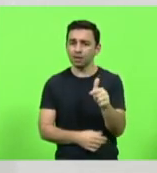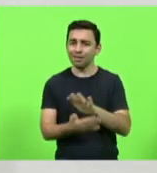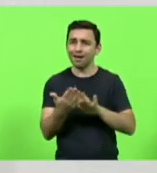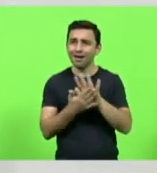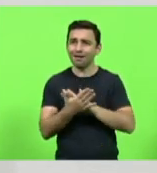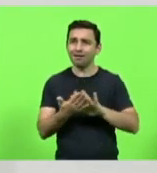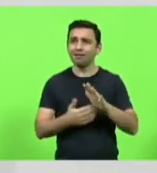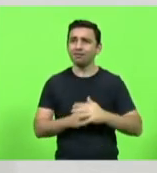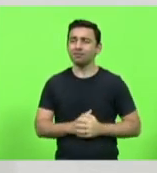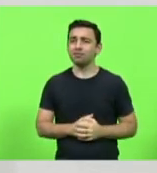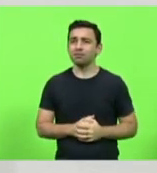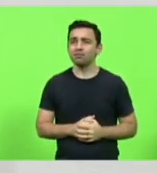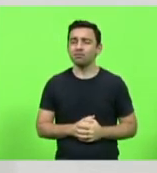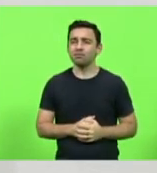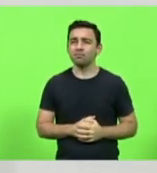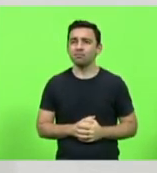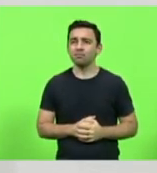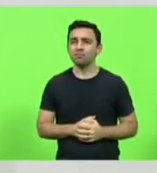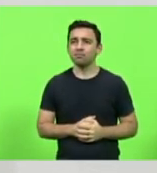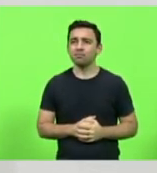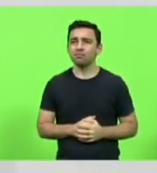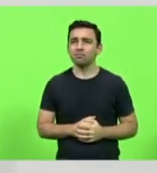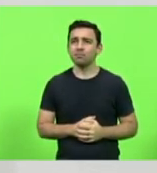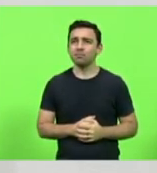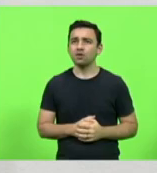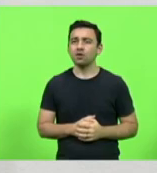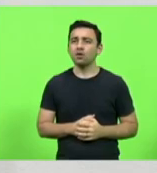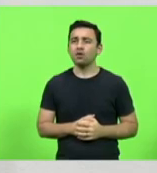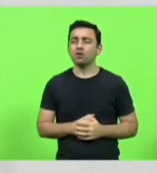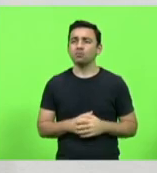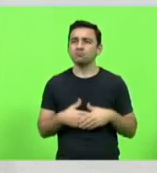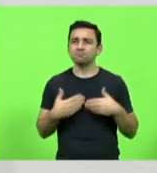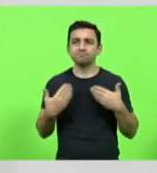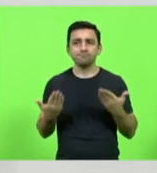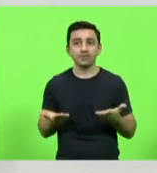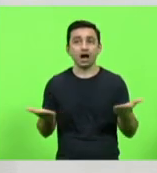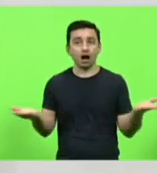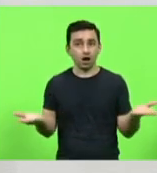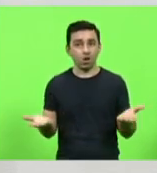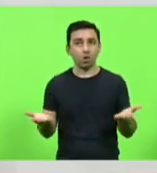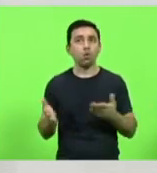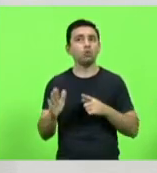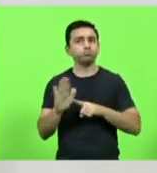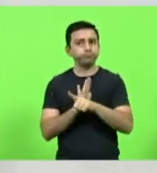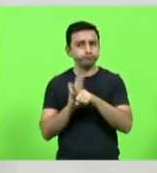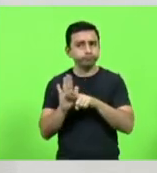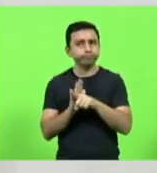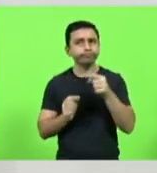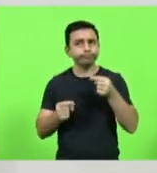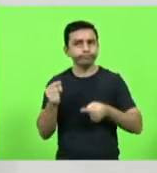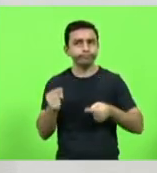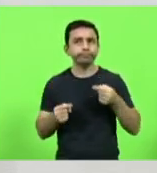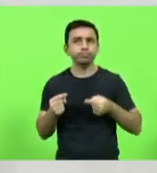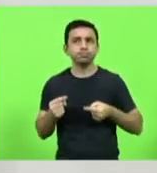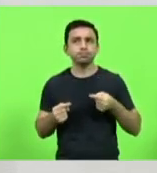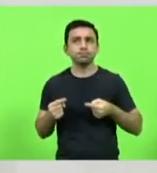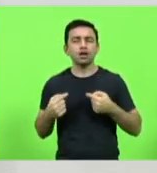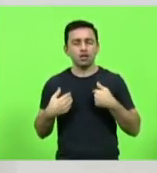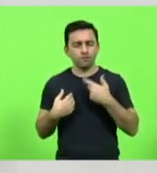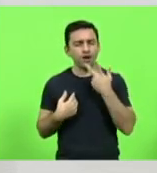Nem mais um real. O que se está questionando, e eu questionei na